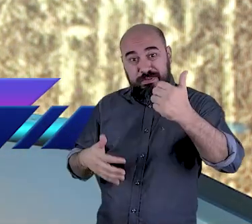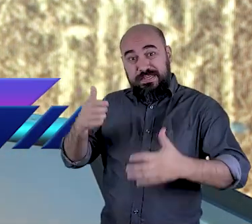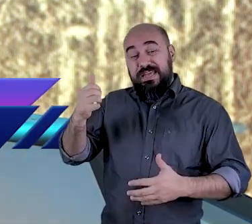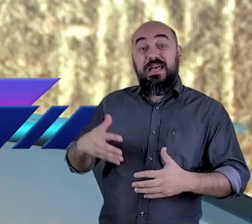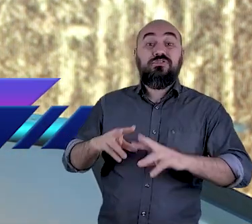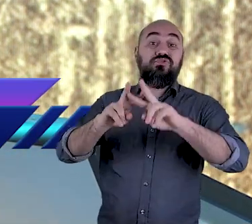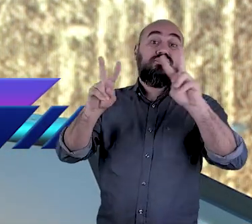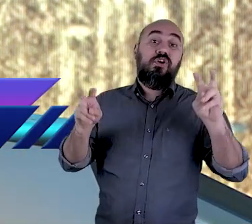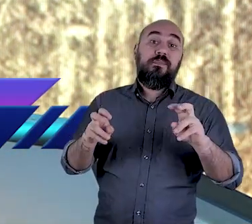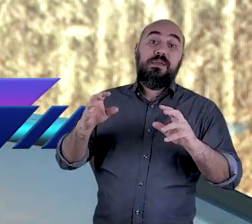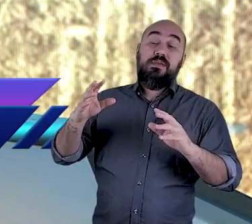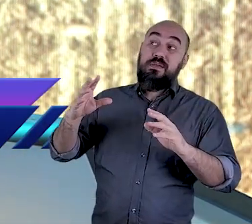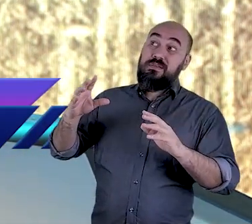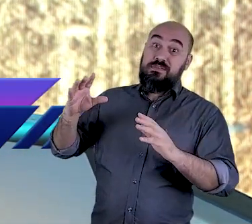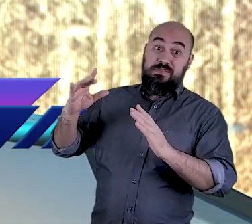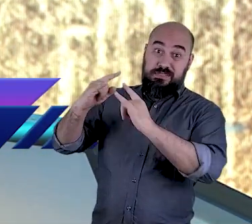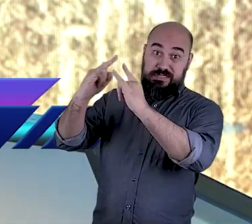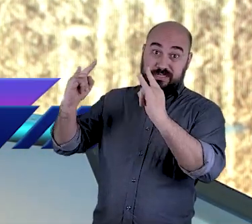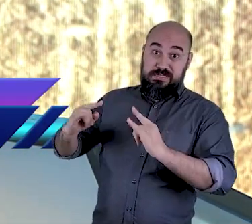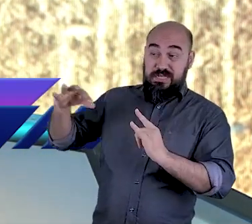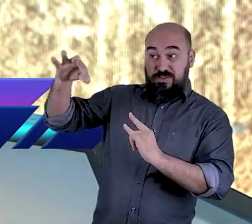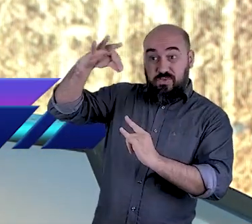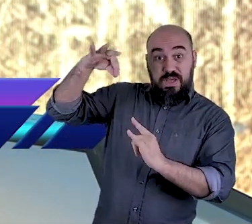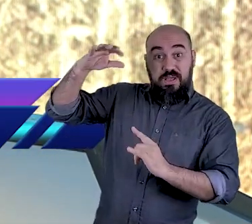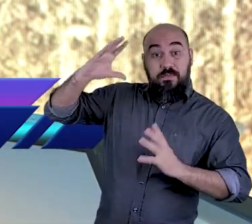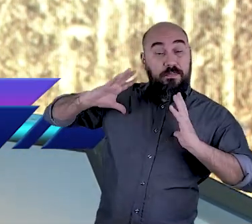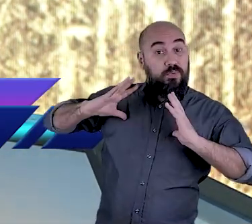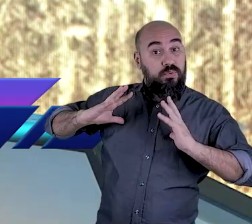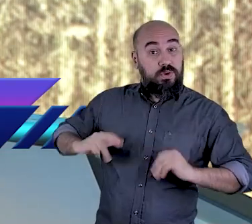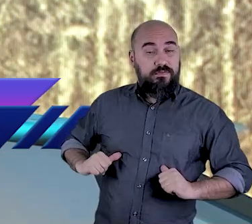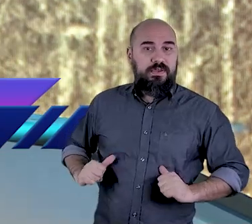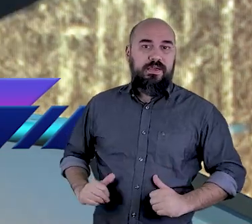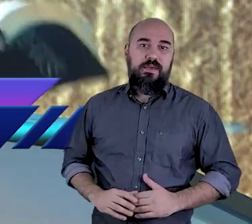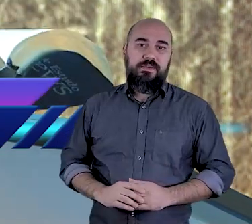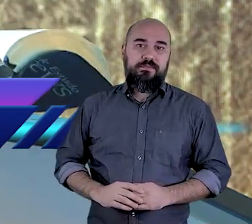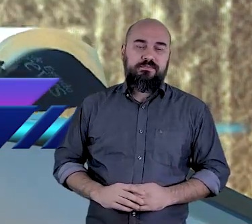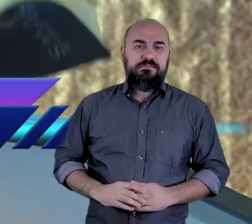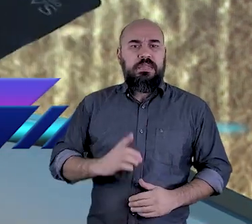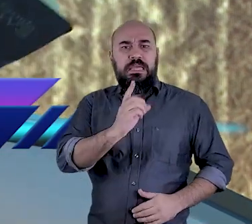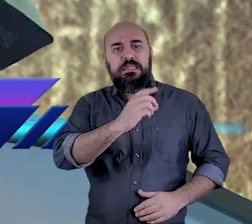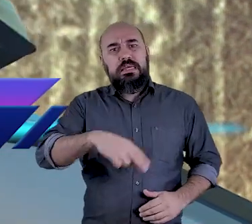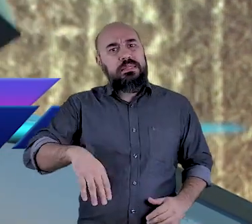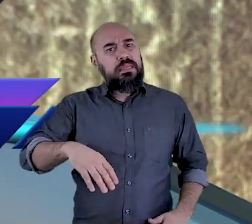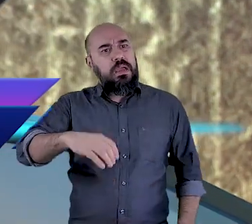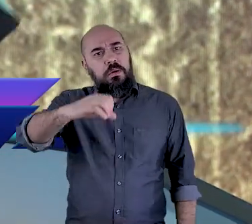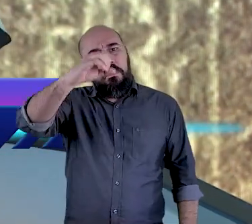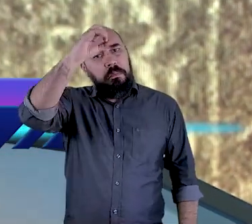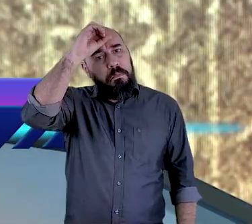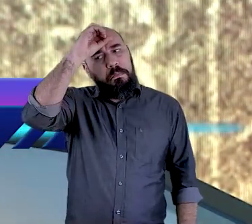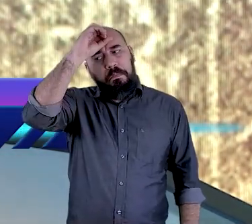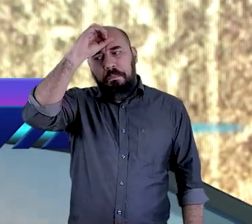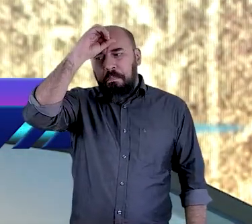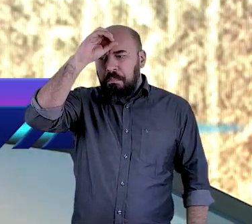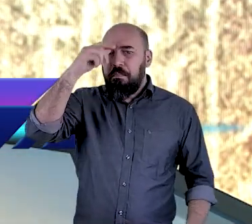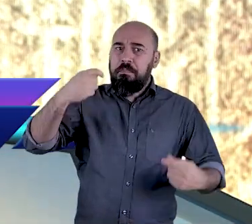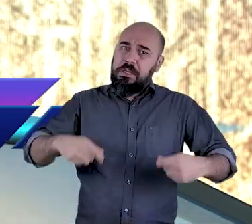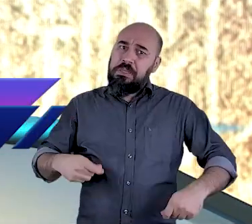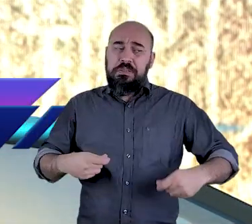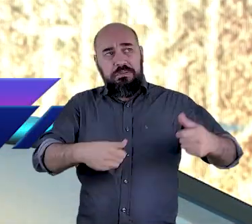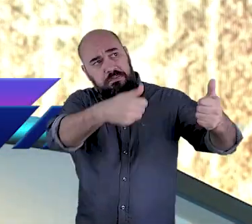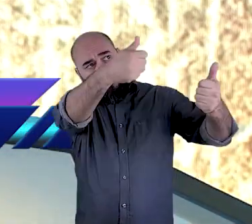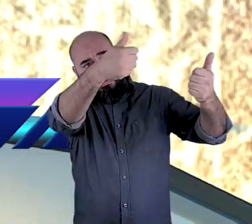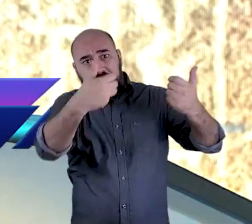a purificação do santuário Daniel por não compreender Precisava de alguém para lhe